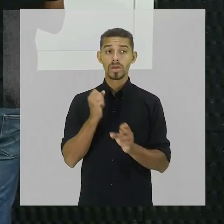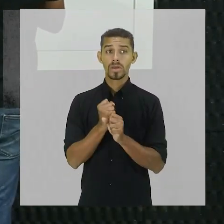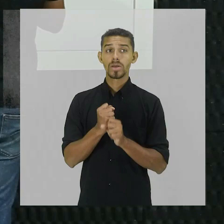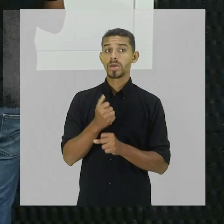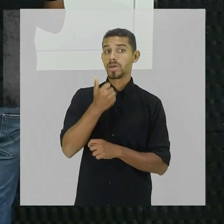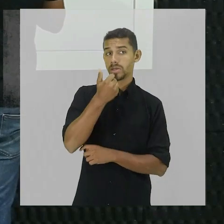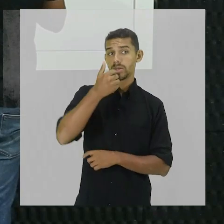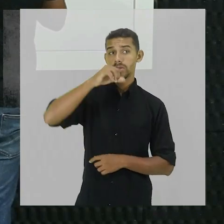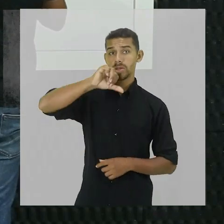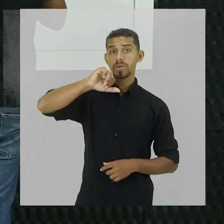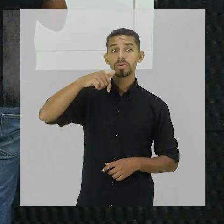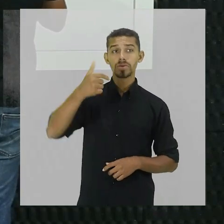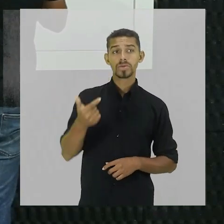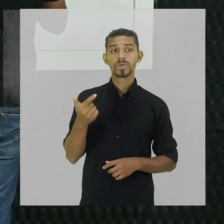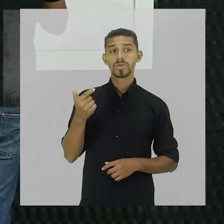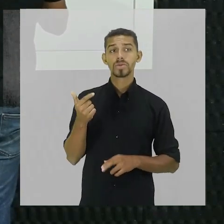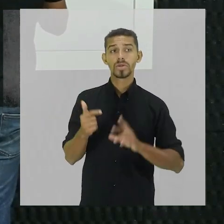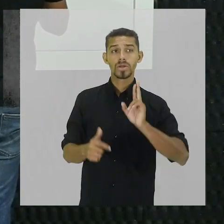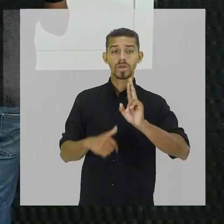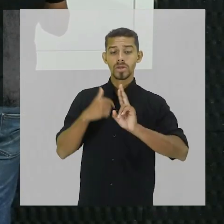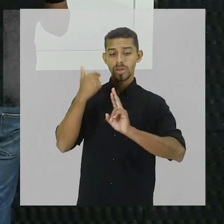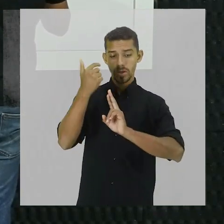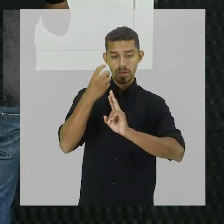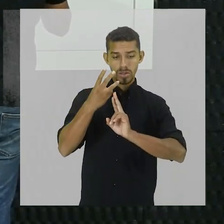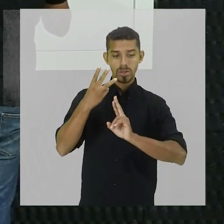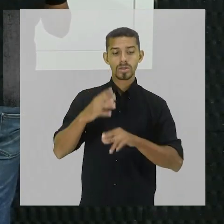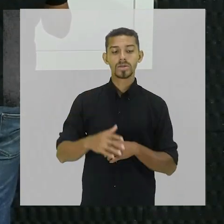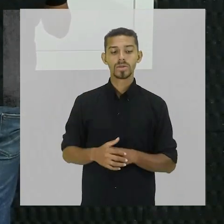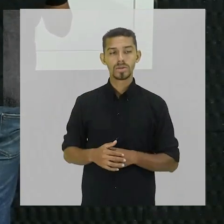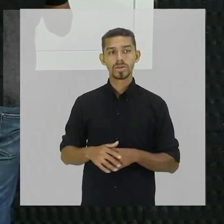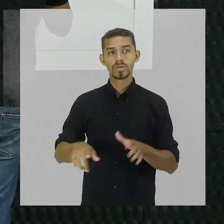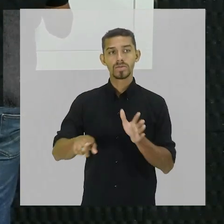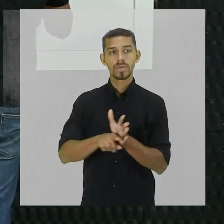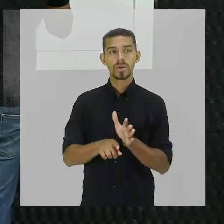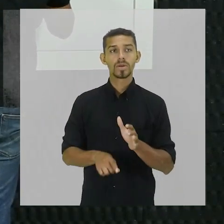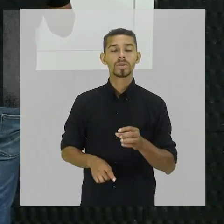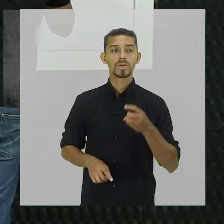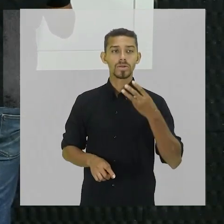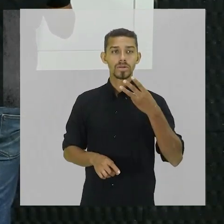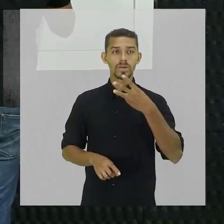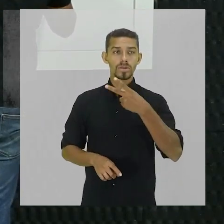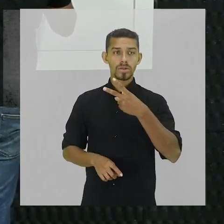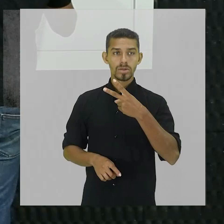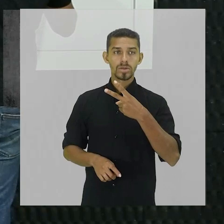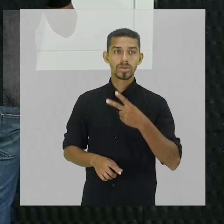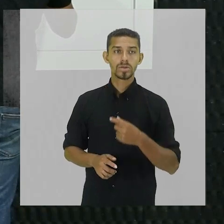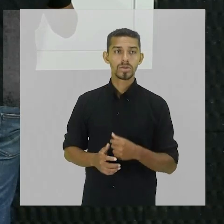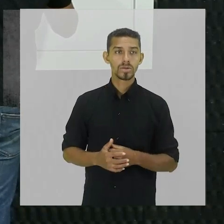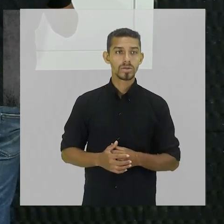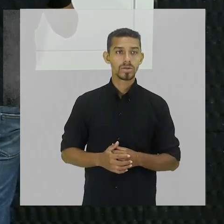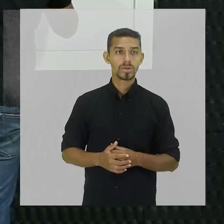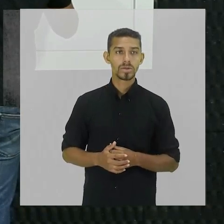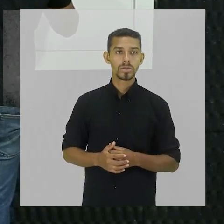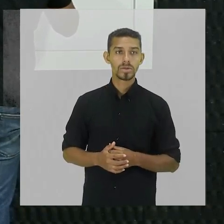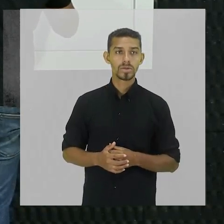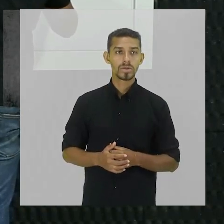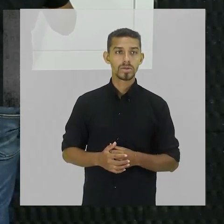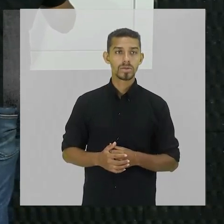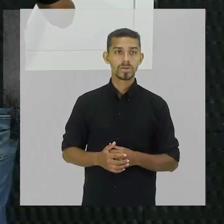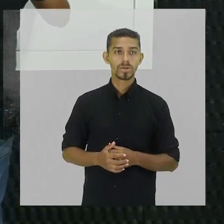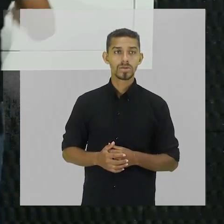192 R ao cubo menos 32 R ao cubo vezes